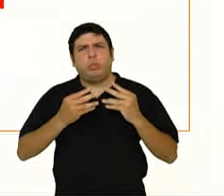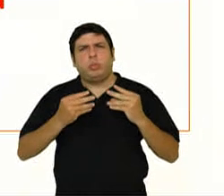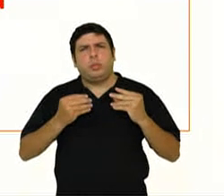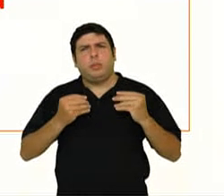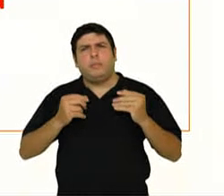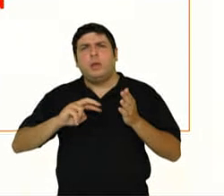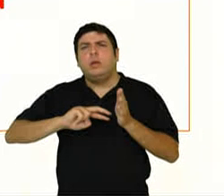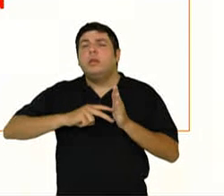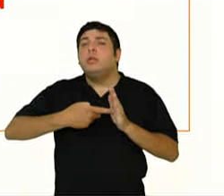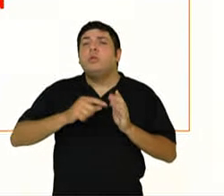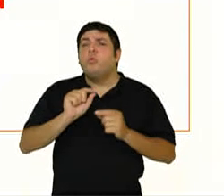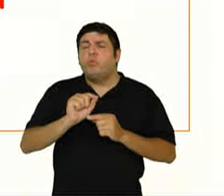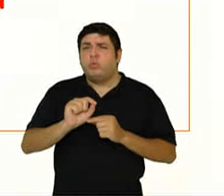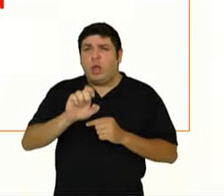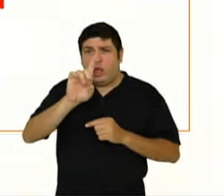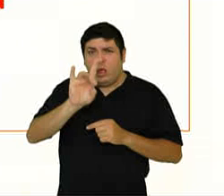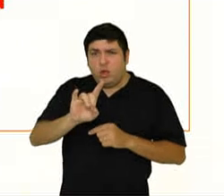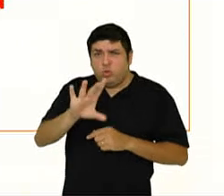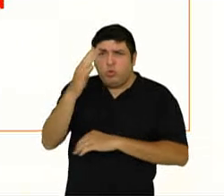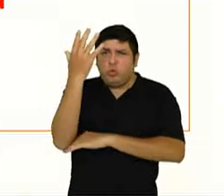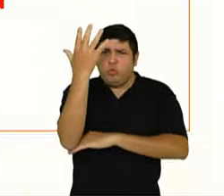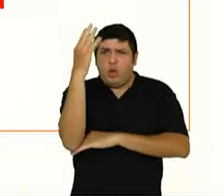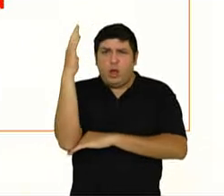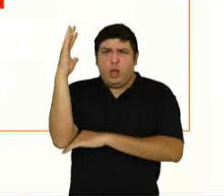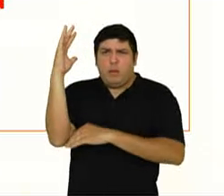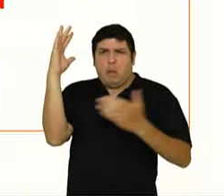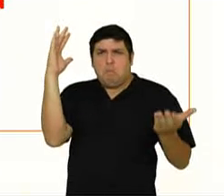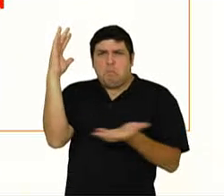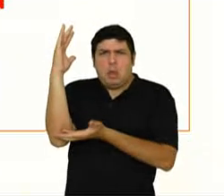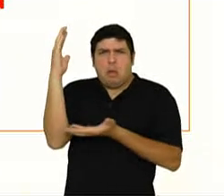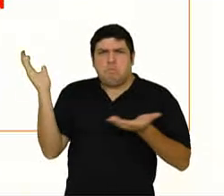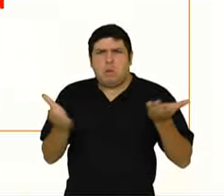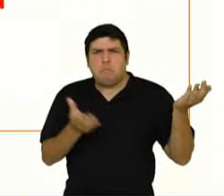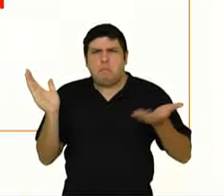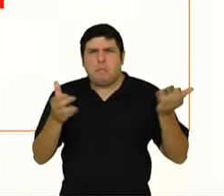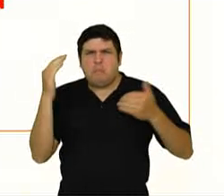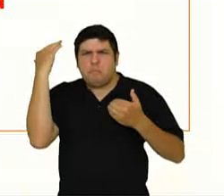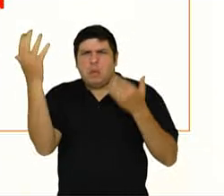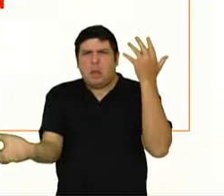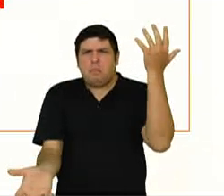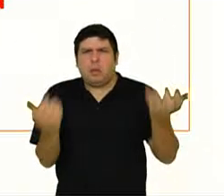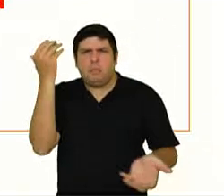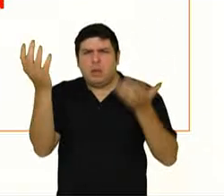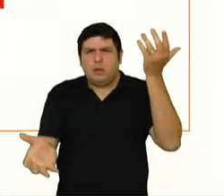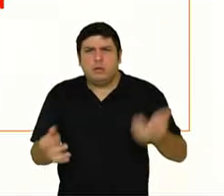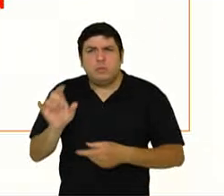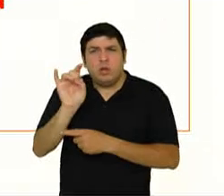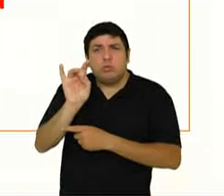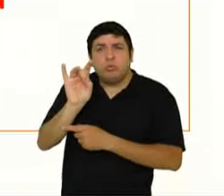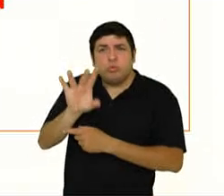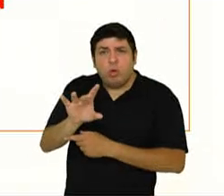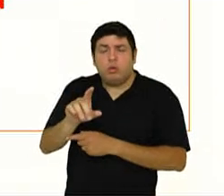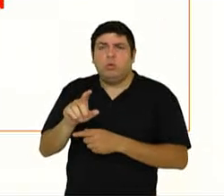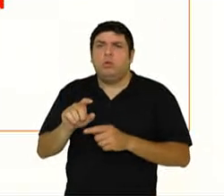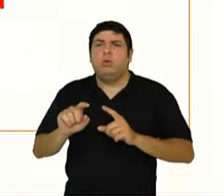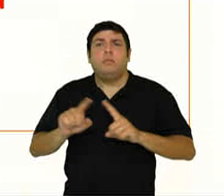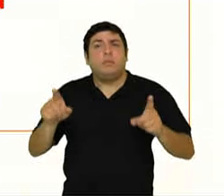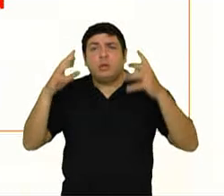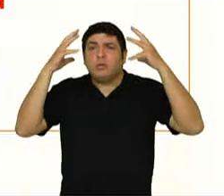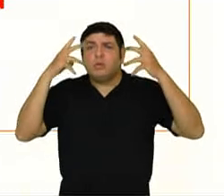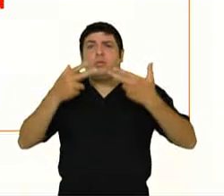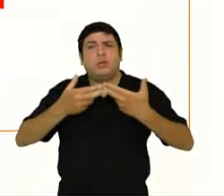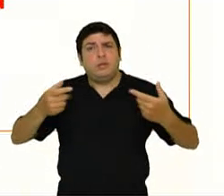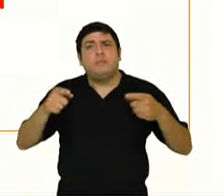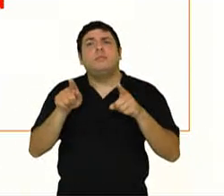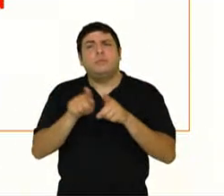são apenas as árvores que acabam com desmatamento, com incêndios, degradação. Todos que dependem da floresta também